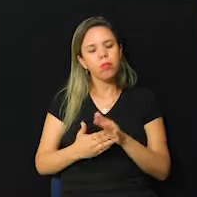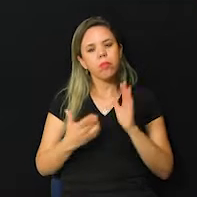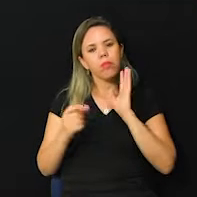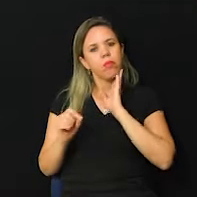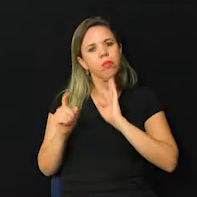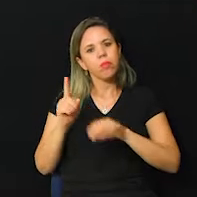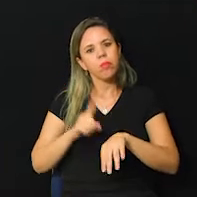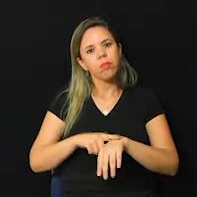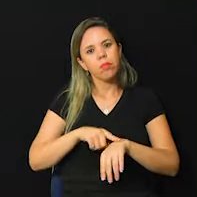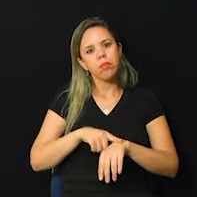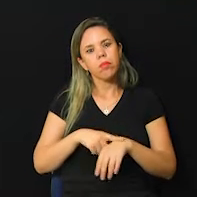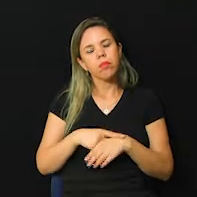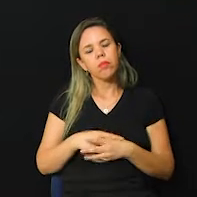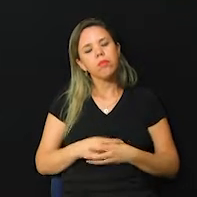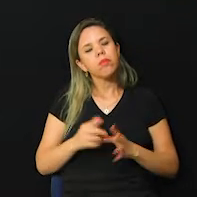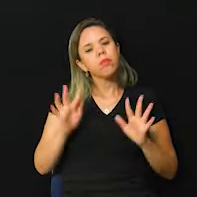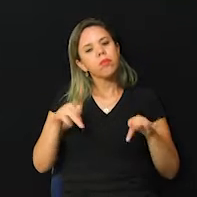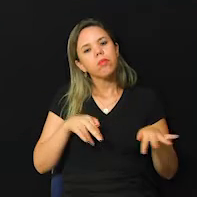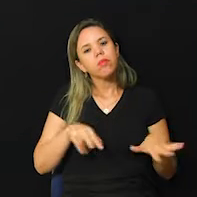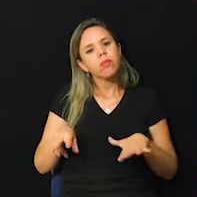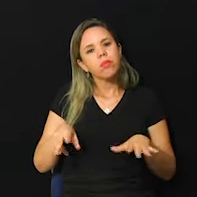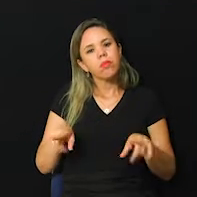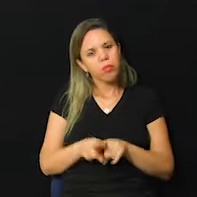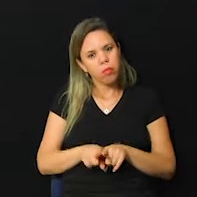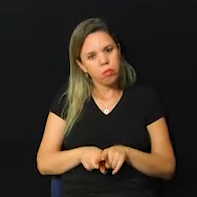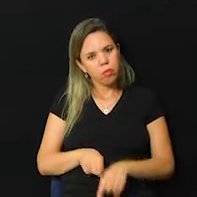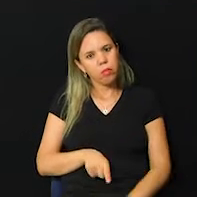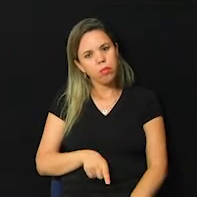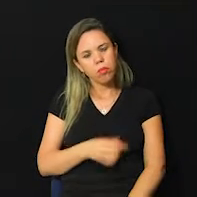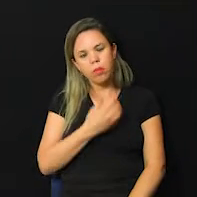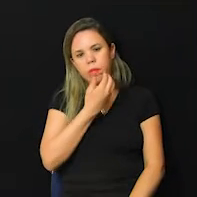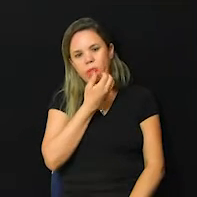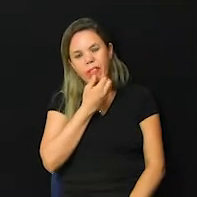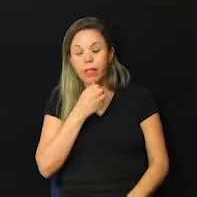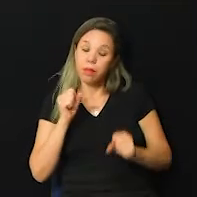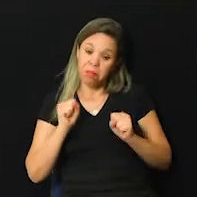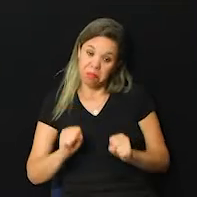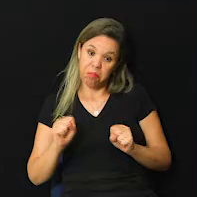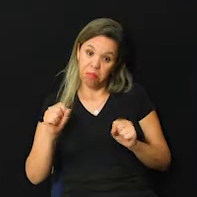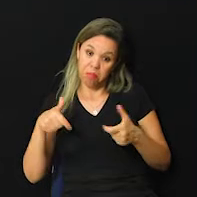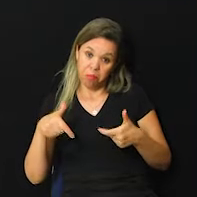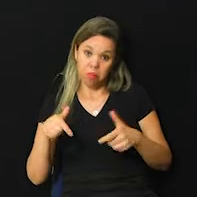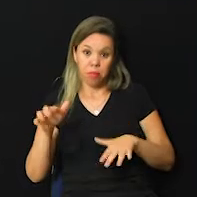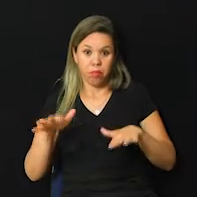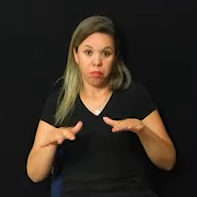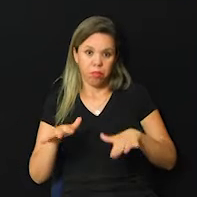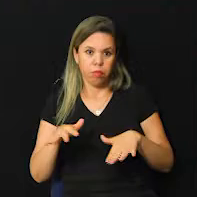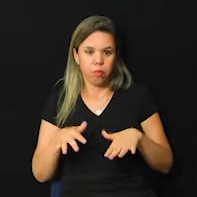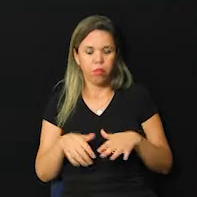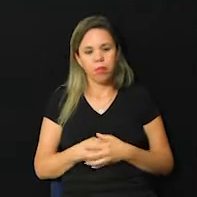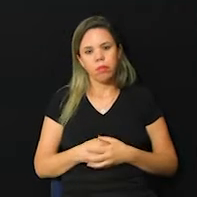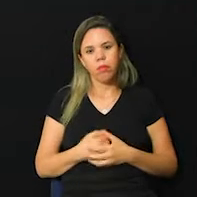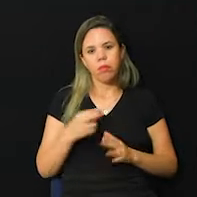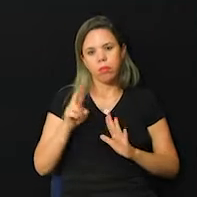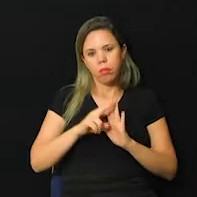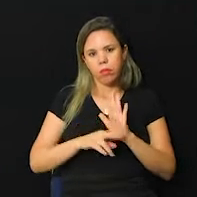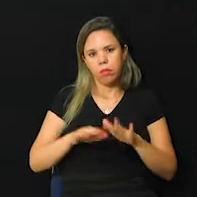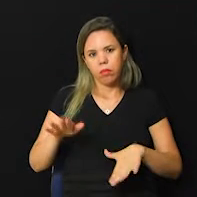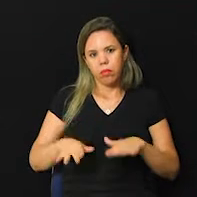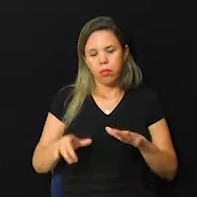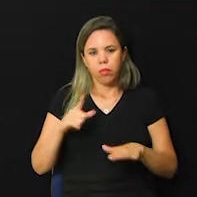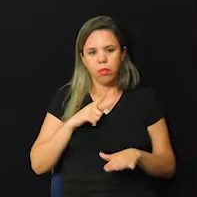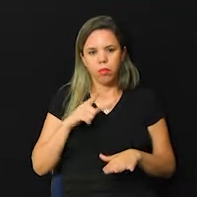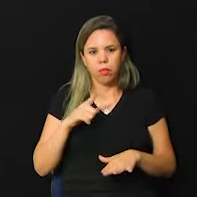máximo são 10 horas por dia e no final de semana também ou não e pode trabalhar no fim de semana mas tem algumas